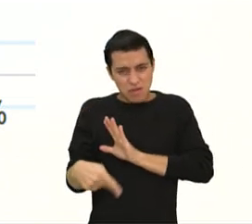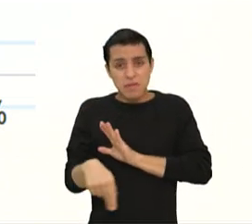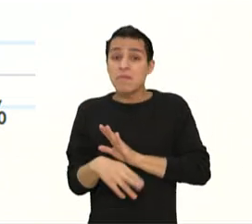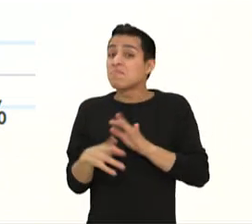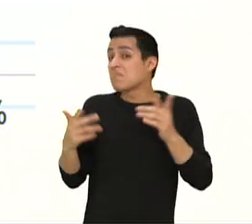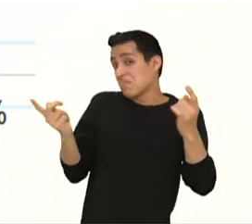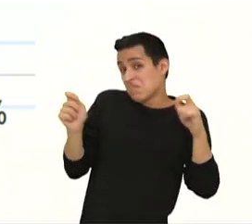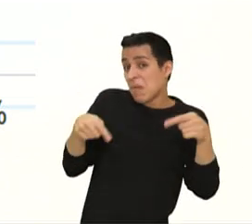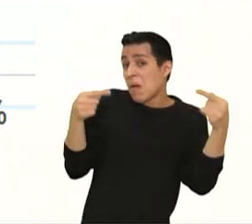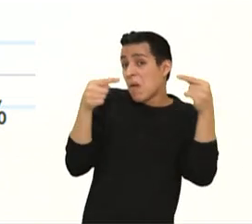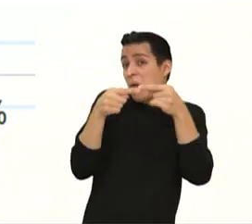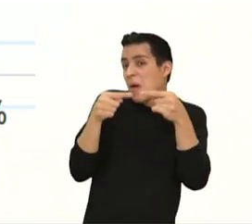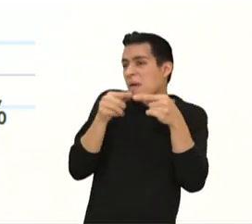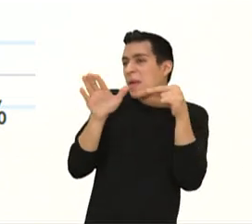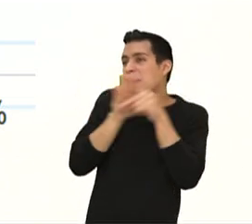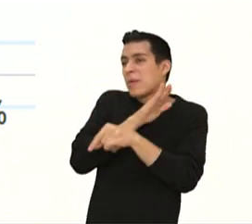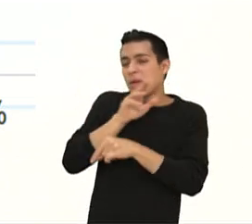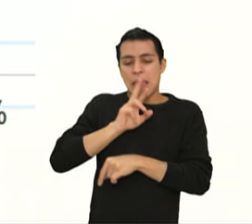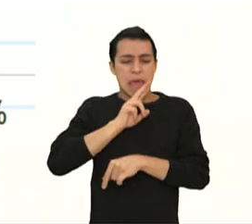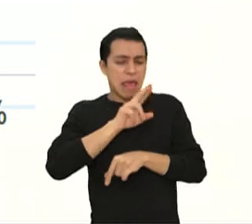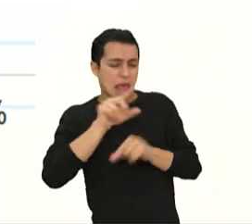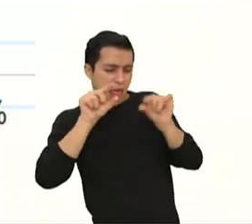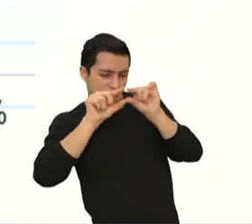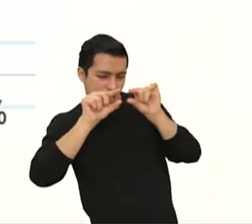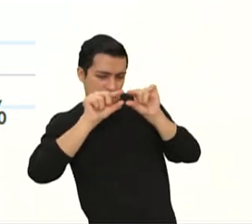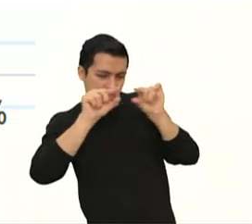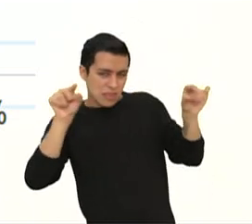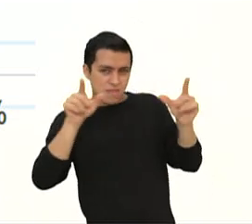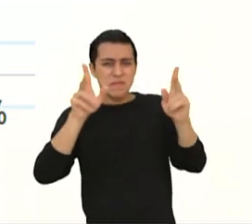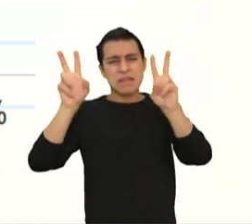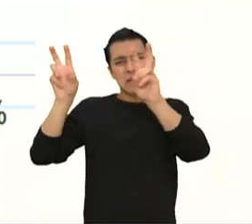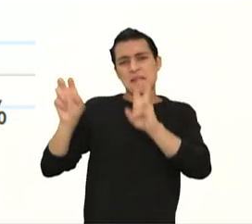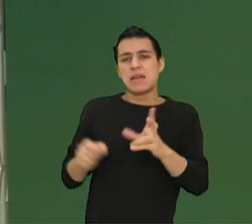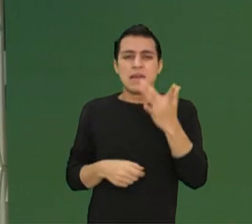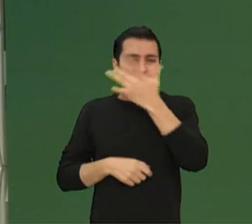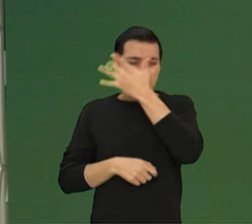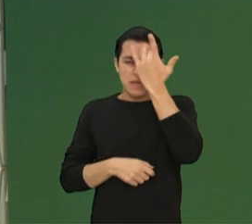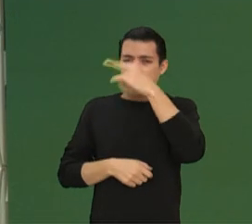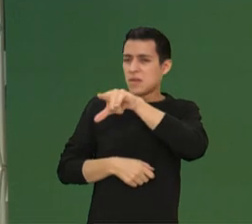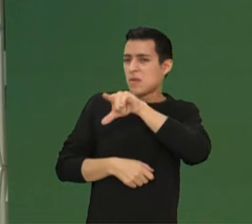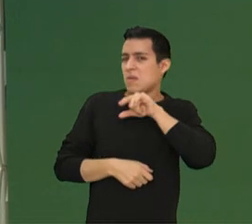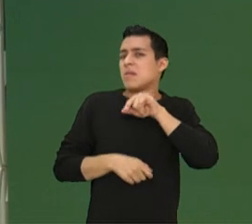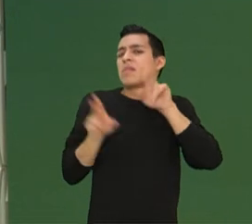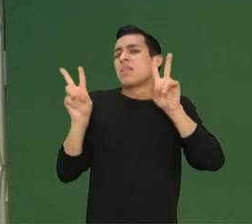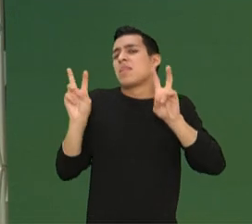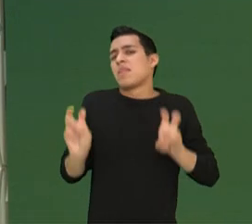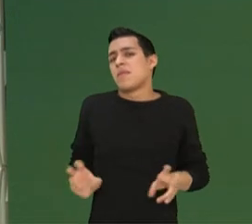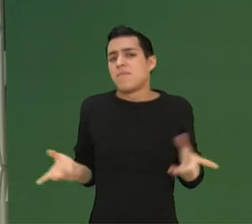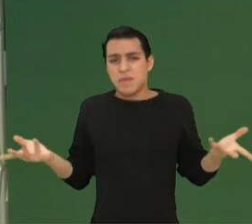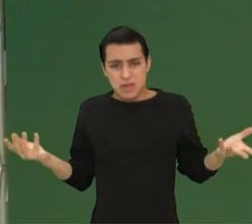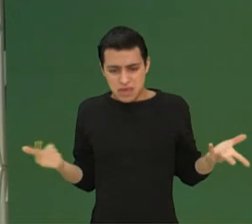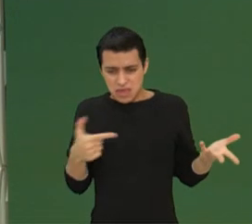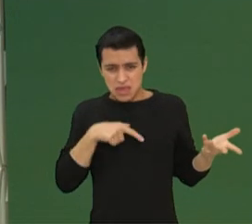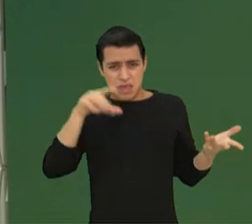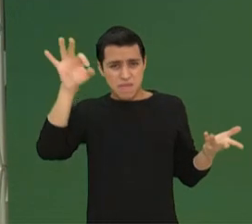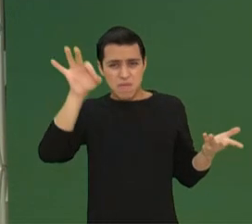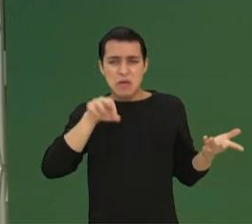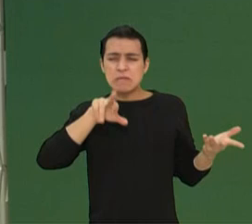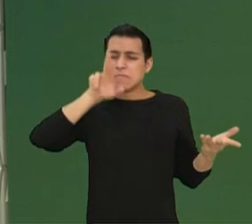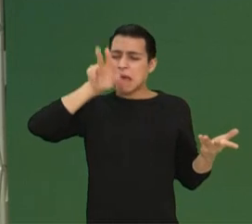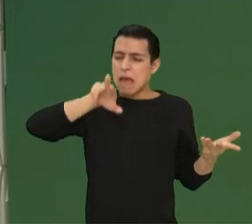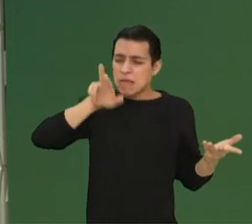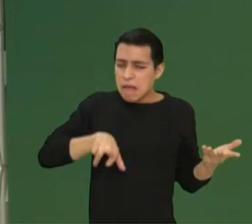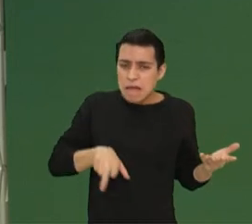uma possibilidade de pergunta. Nós temos aqui alguns temas, as pessoas escolheram esses temas, temos porcentagens